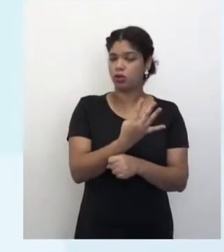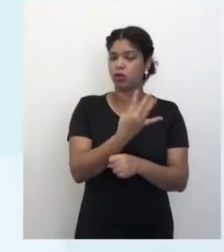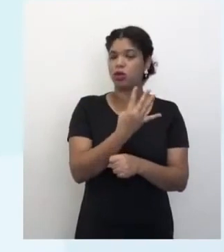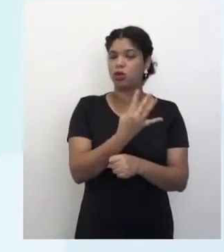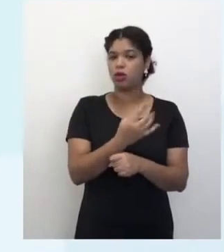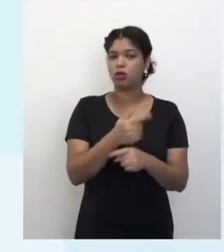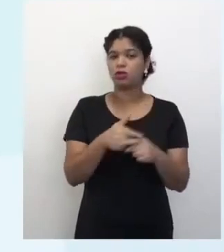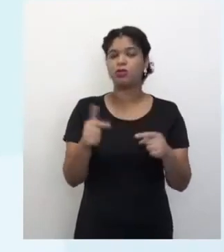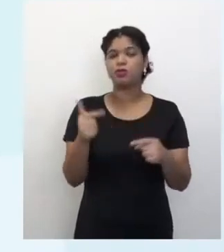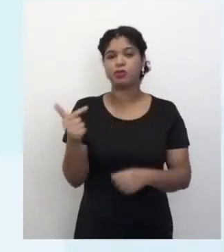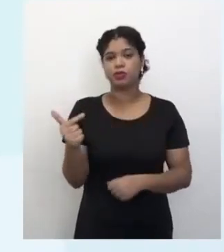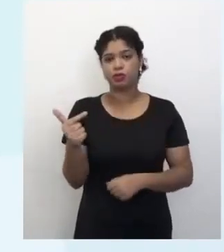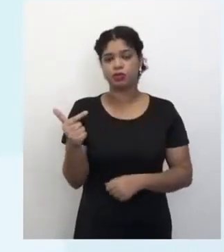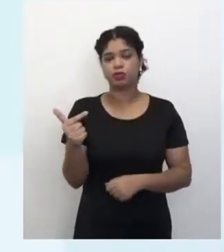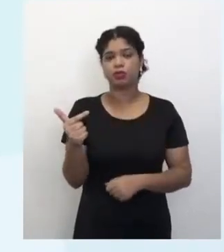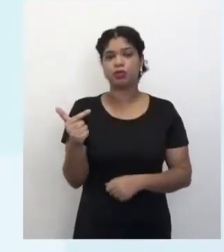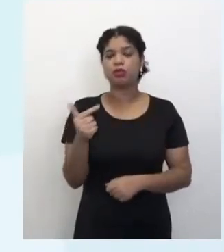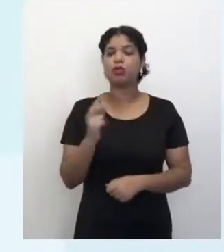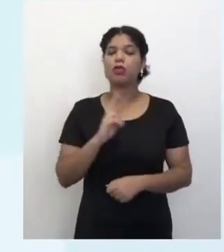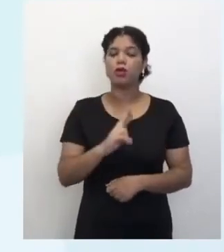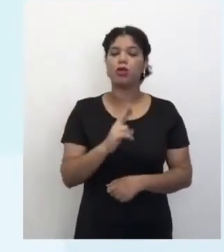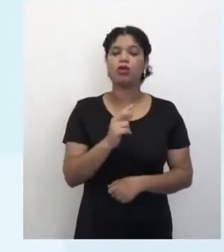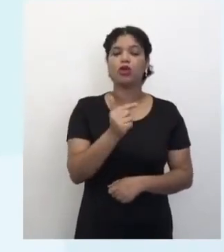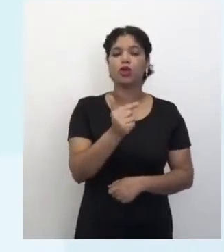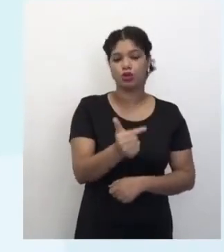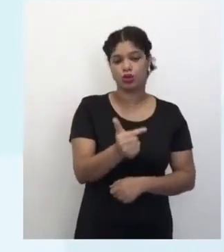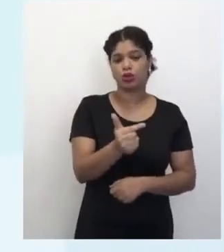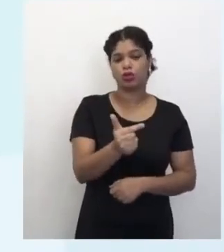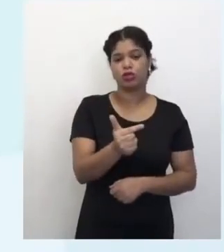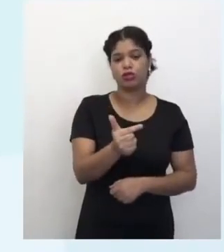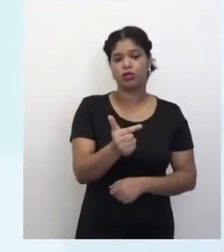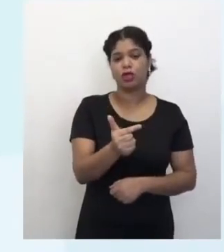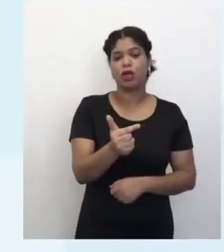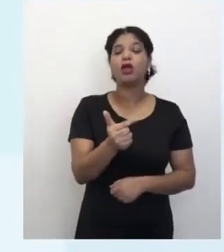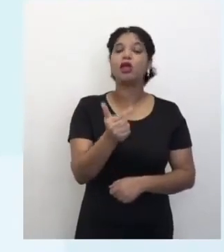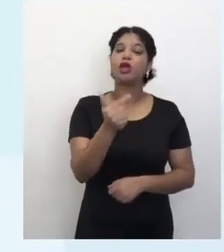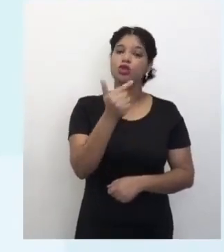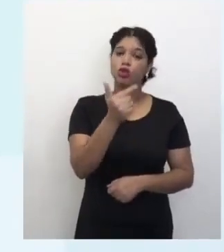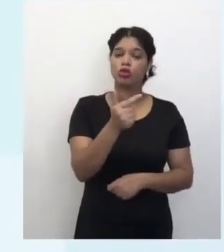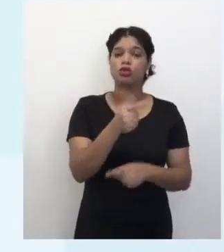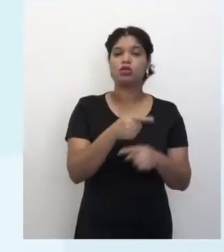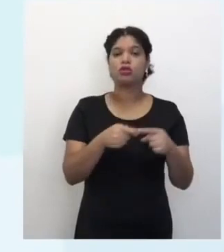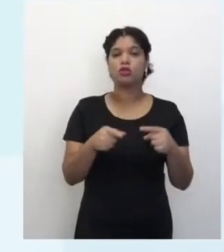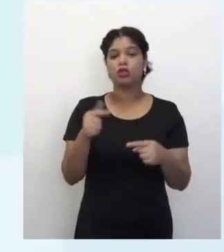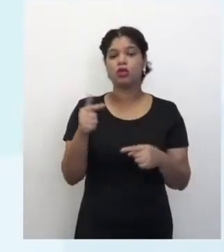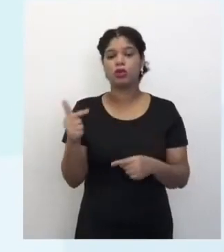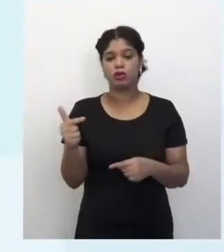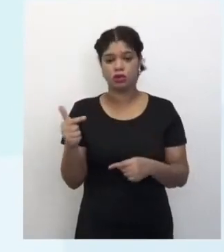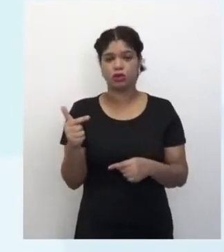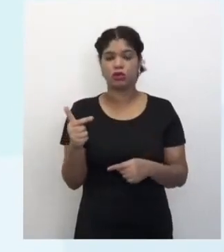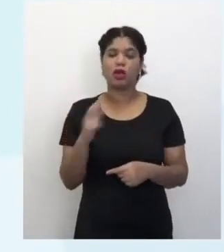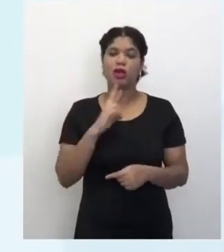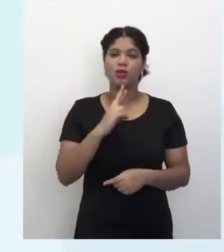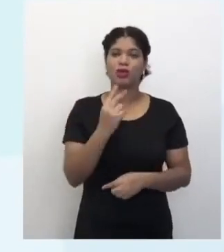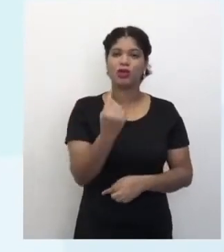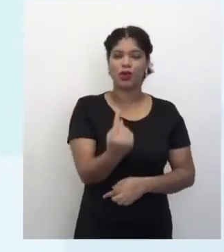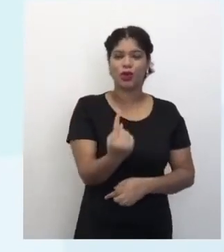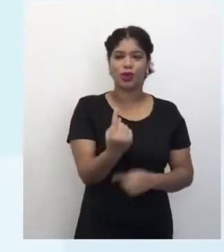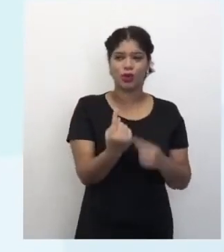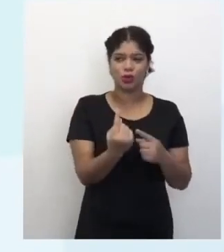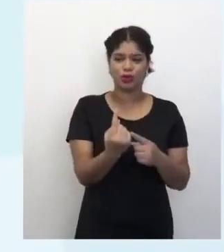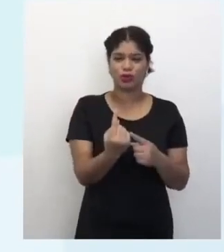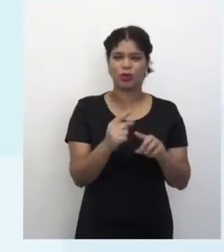2, 2, né, e que por 2 só vai dar 1. E aí eu vou pensar o seguinte, ó, como que eu vou escrever